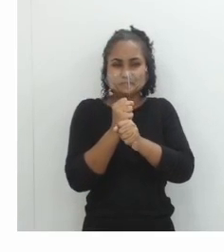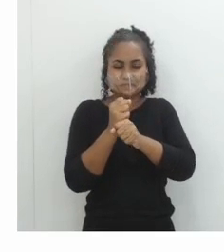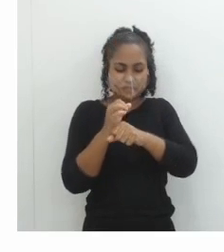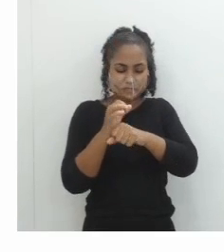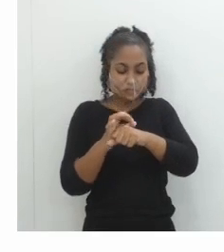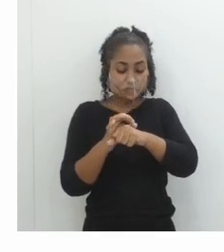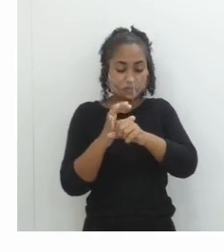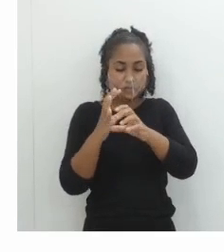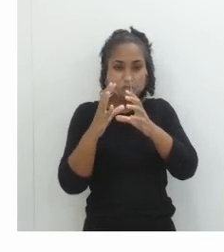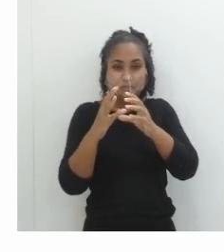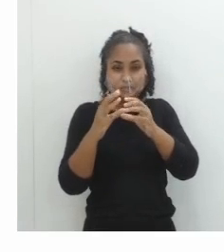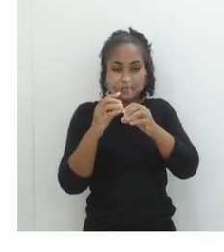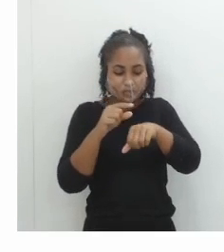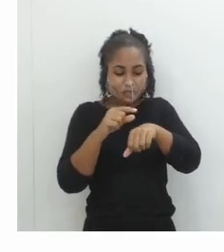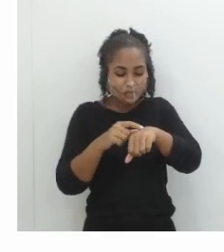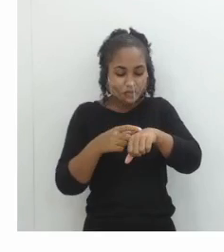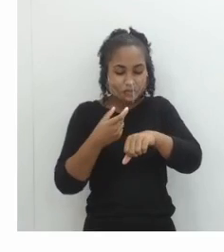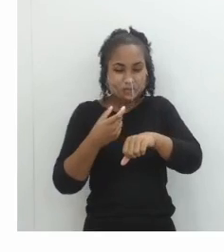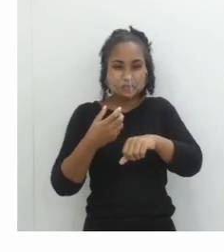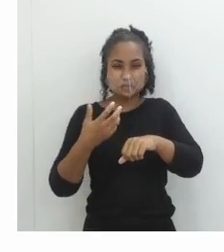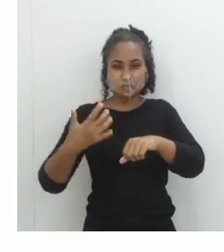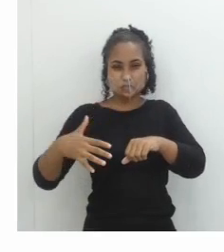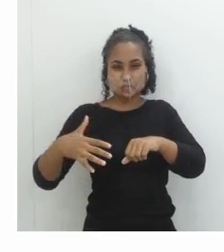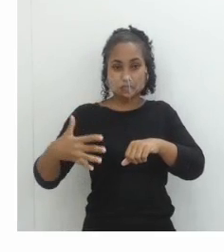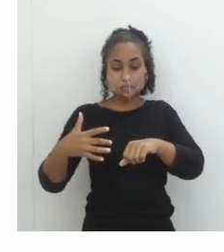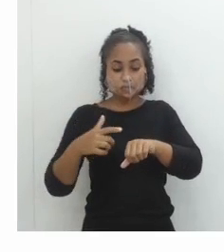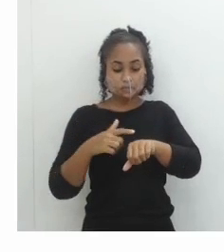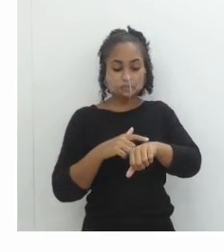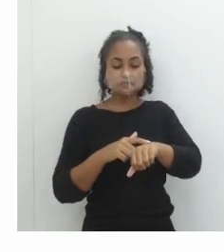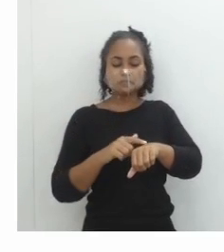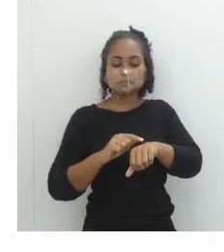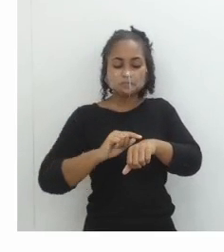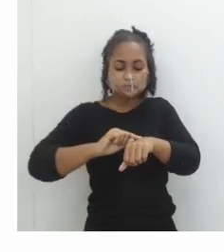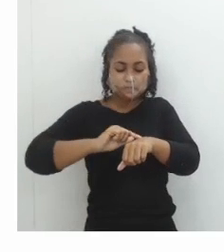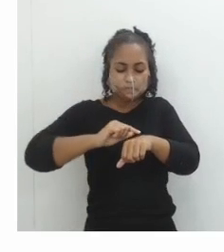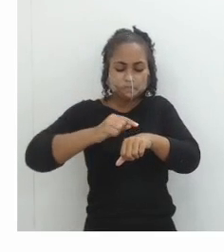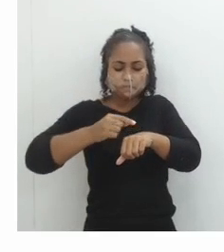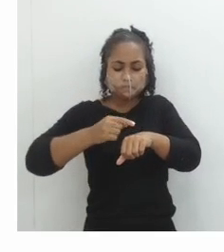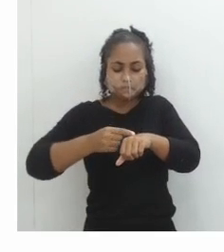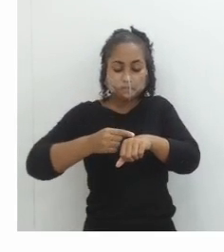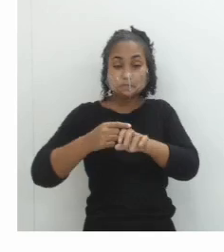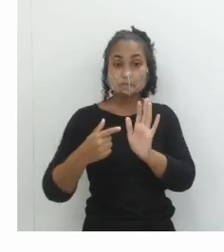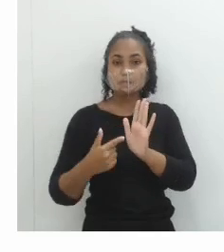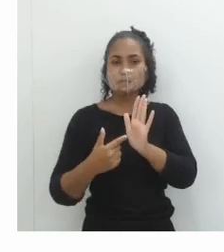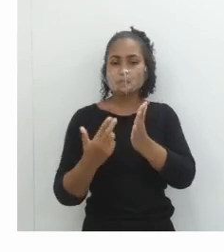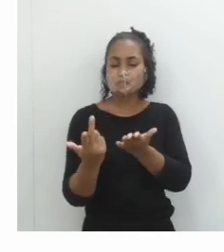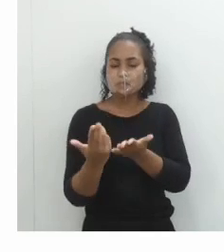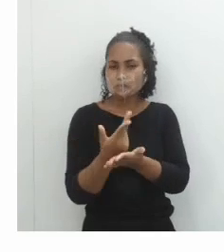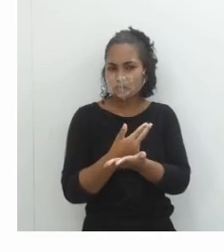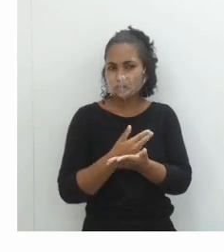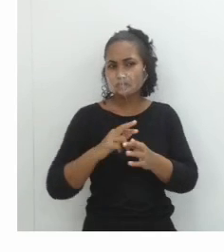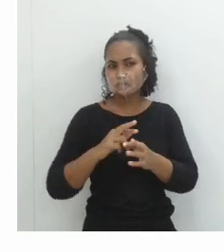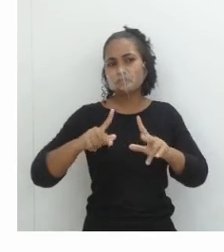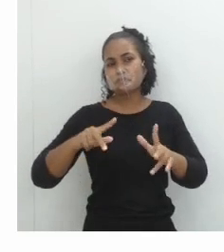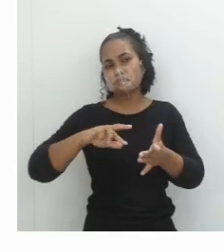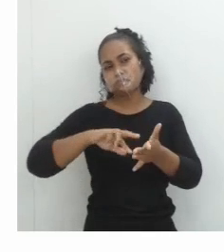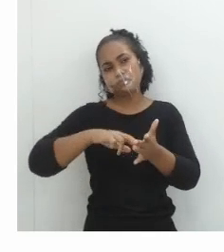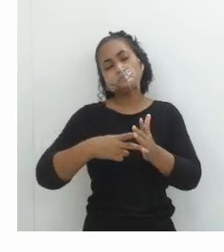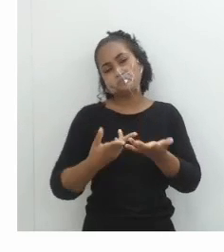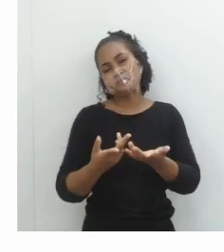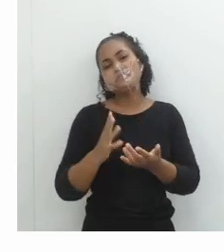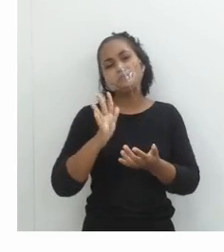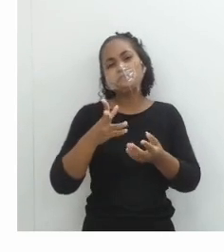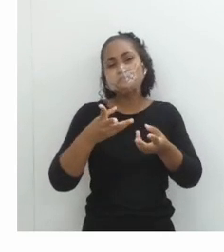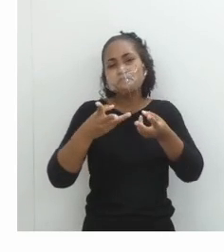cicatrizam, que curam aquela ferida que foi feita, apresentam alguns desenhos de vários formatos e significados, como a